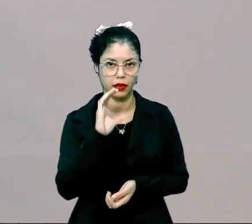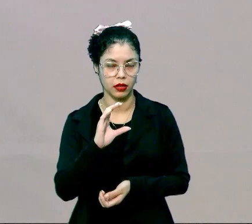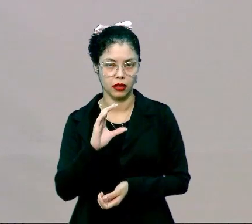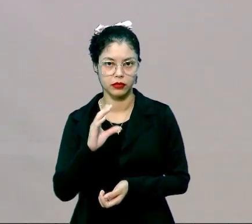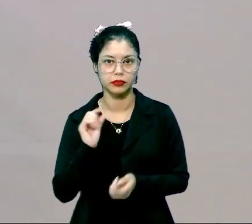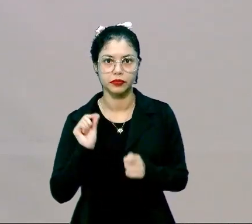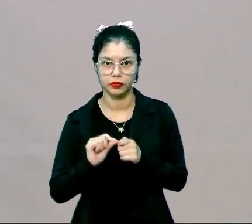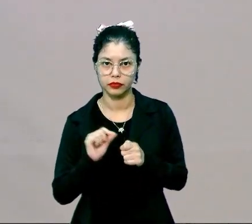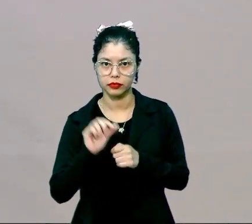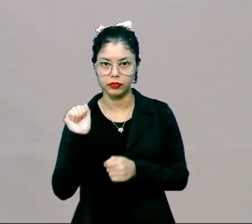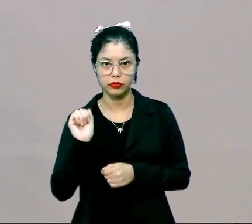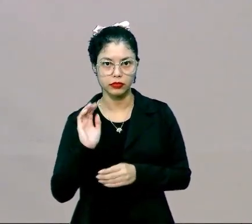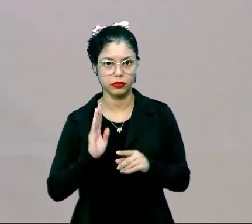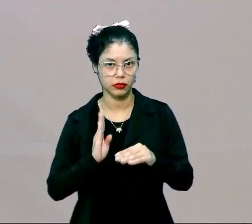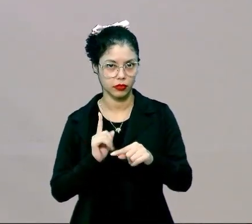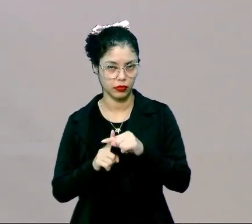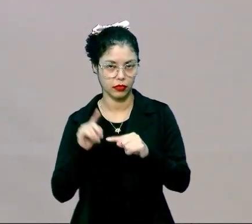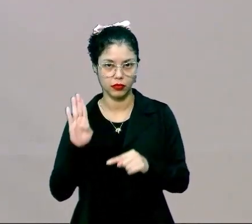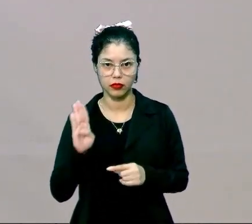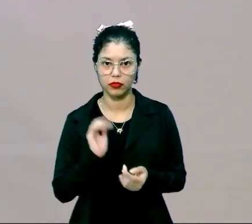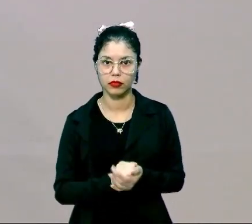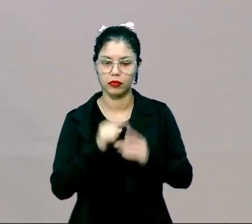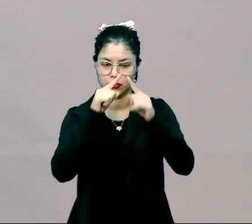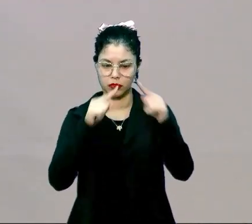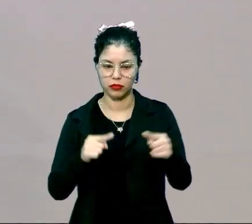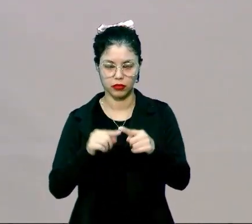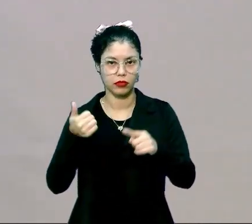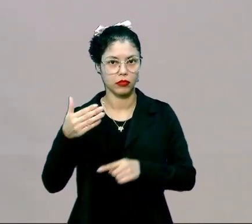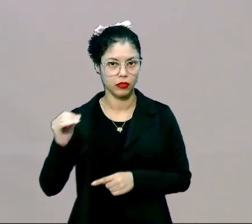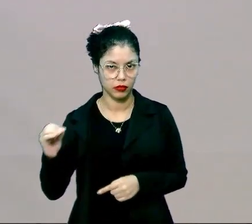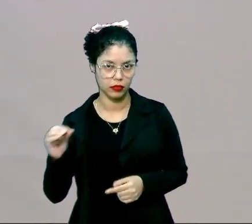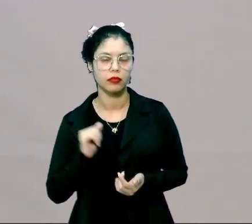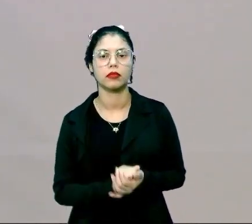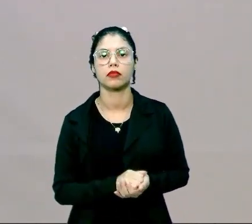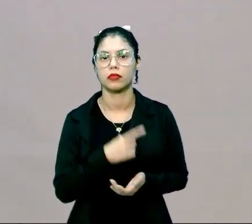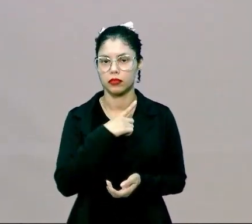C formando A mais B com ΔH mais 100.